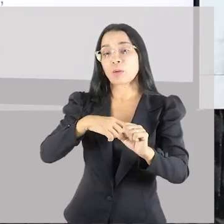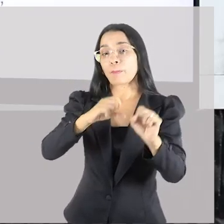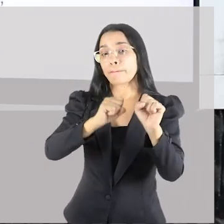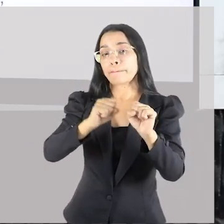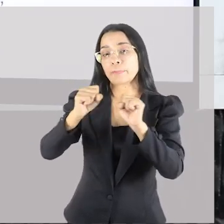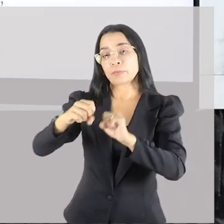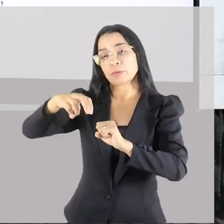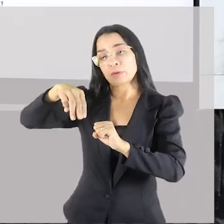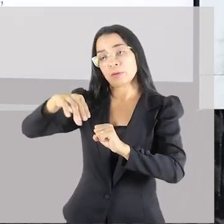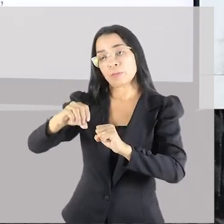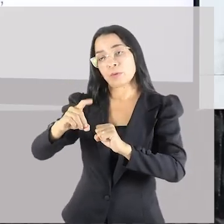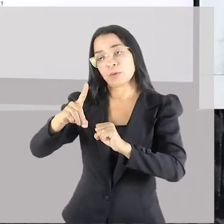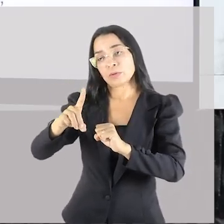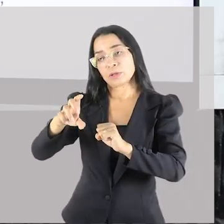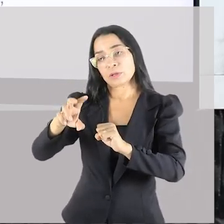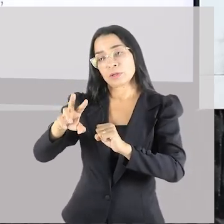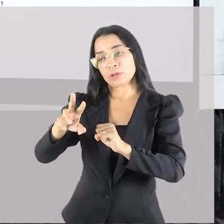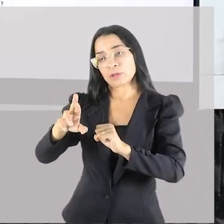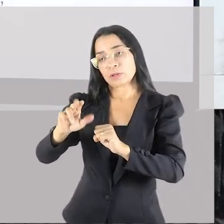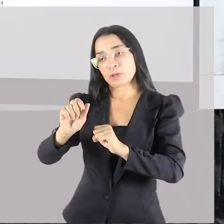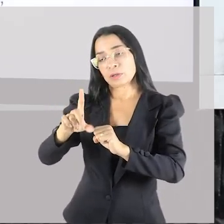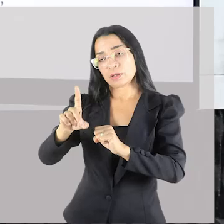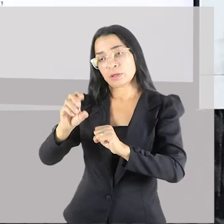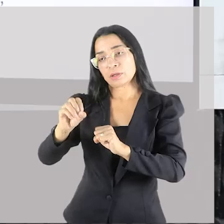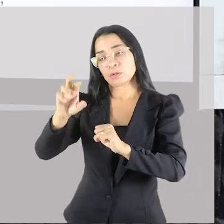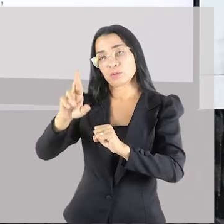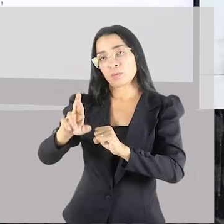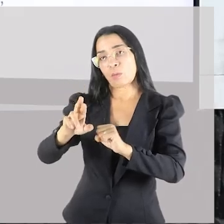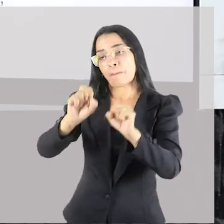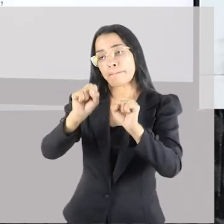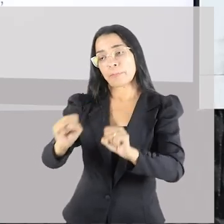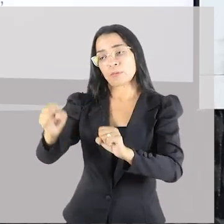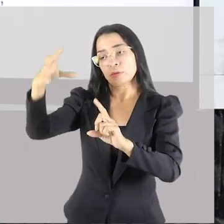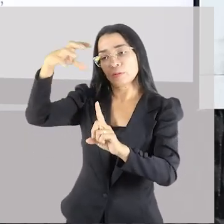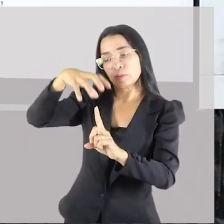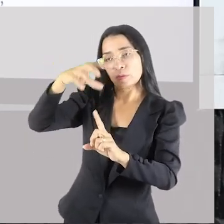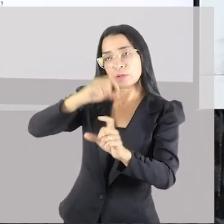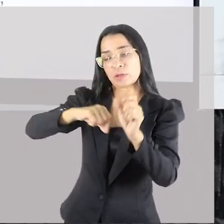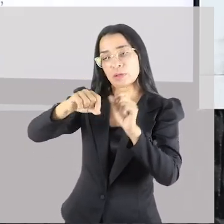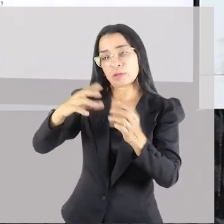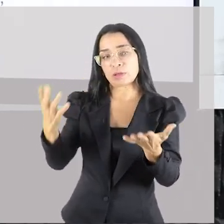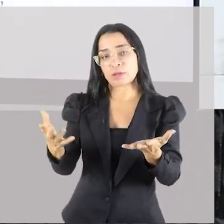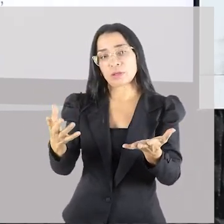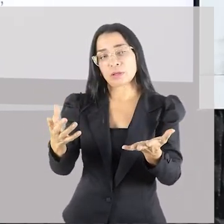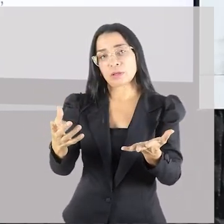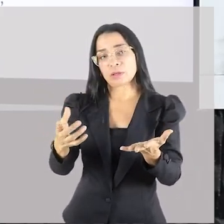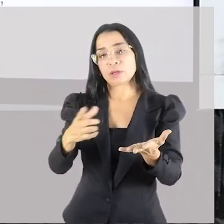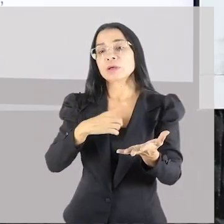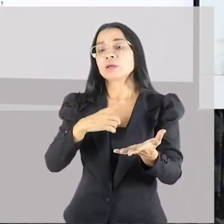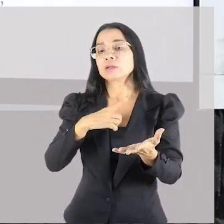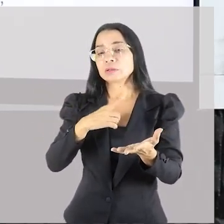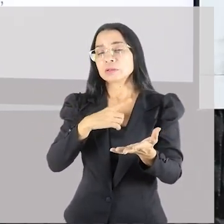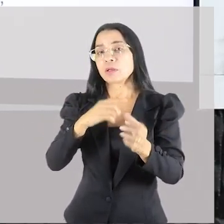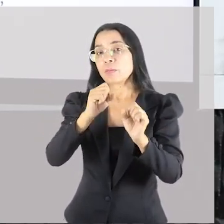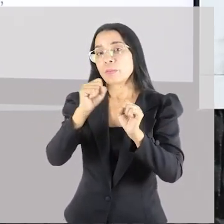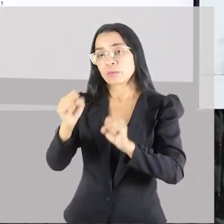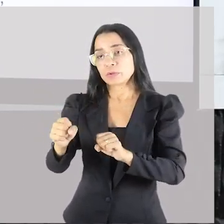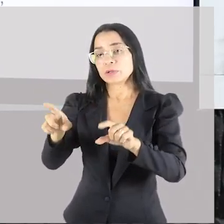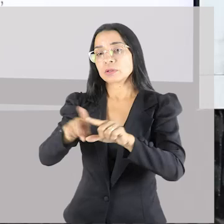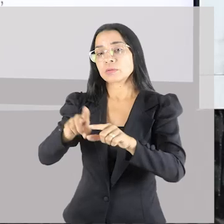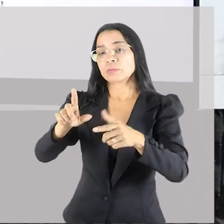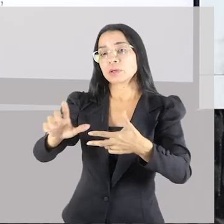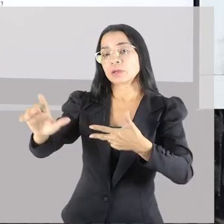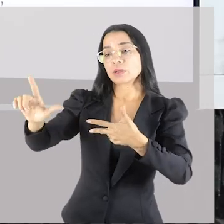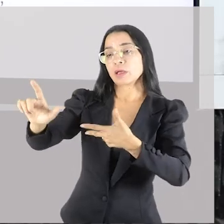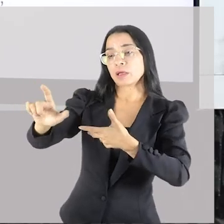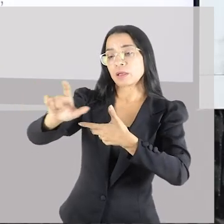que era exercido por quem? Por Dom Pedro I. Então, além de ele ter o poder executivo, ele tinha o poder moderador. Ou seja, se